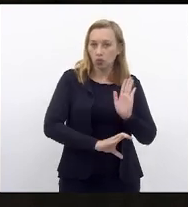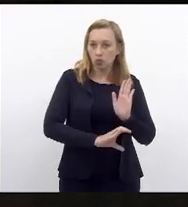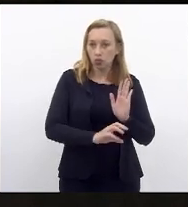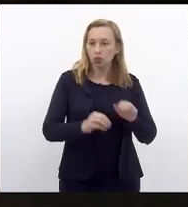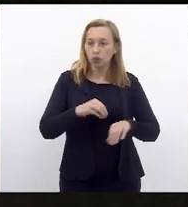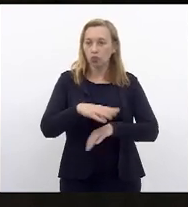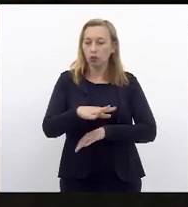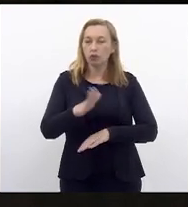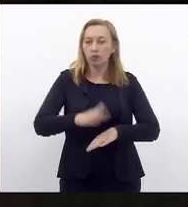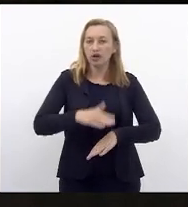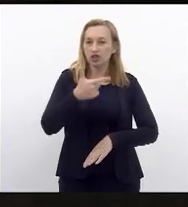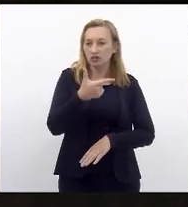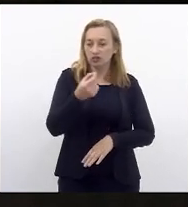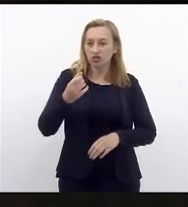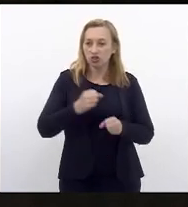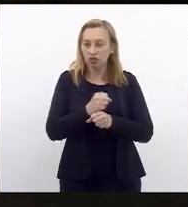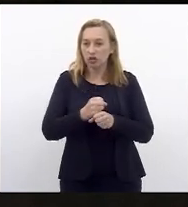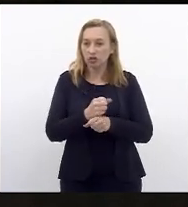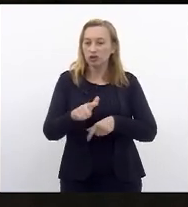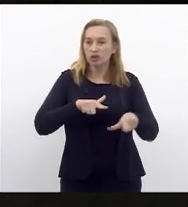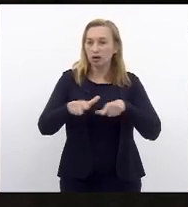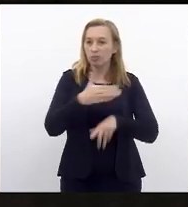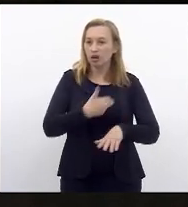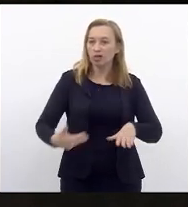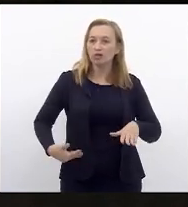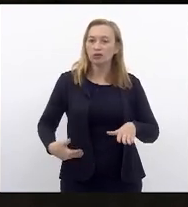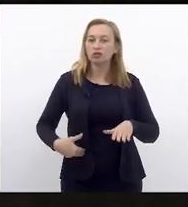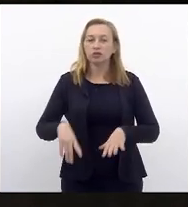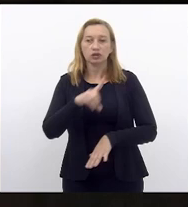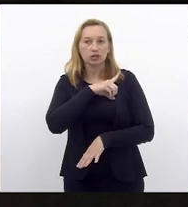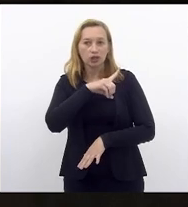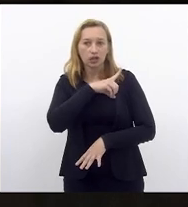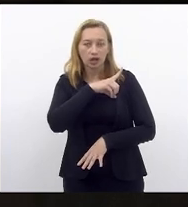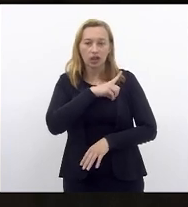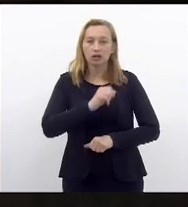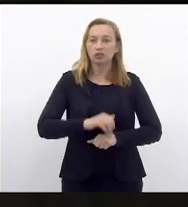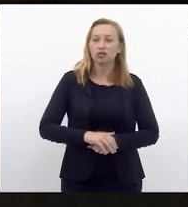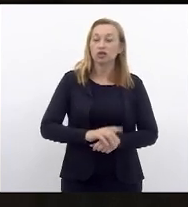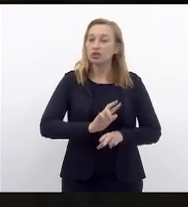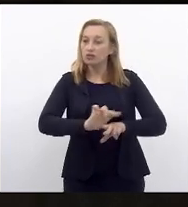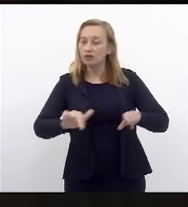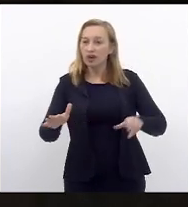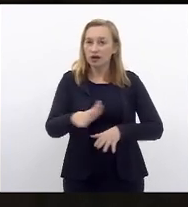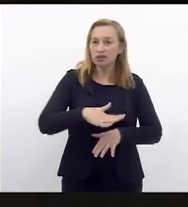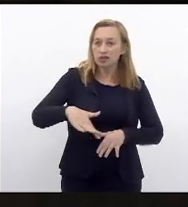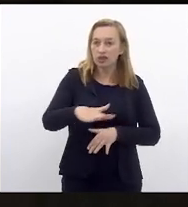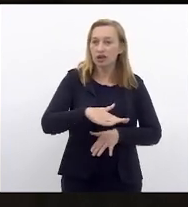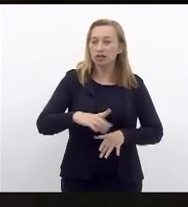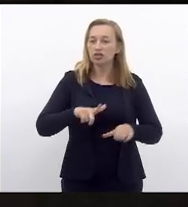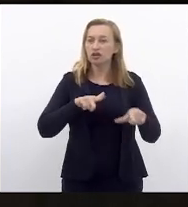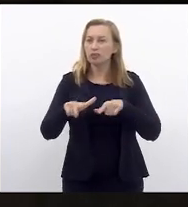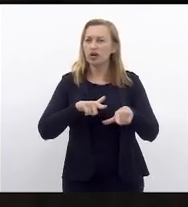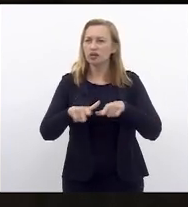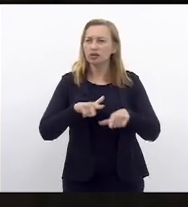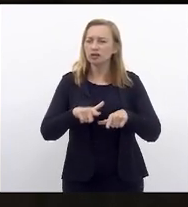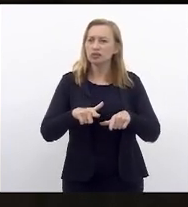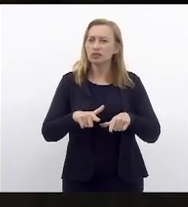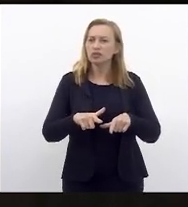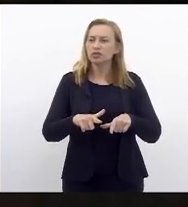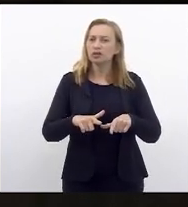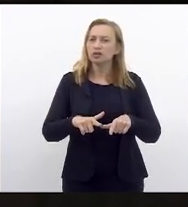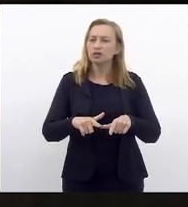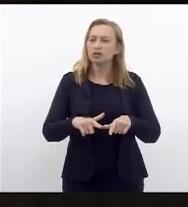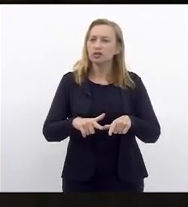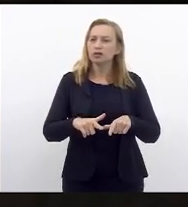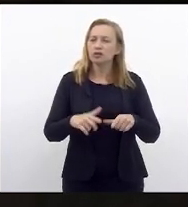possui mais de 20 anos de vida pública na função de delegado, com atuação em diversas áreas, bem como a sua performance